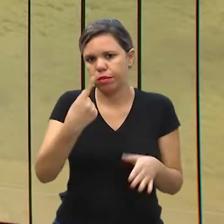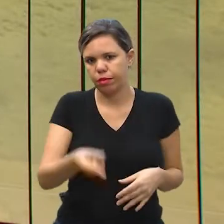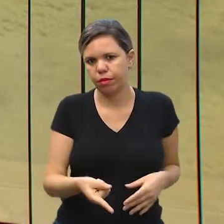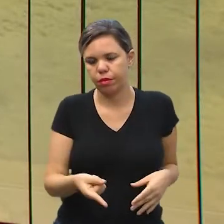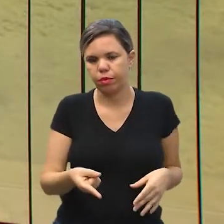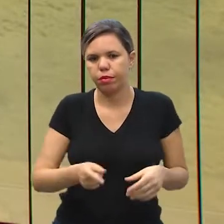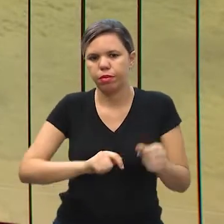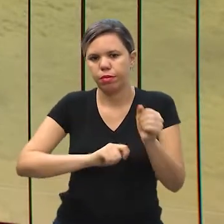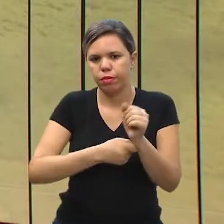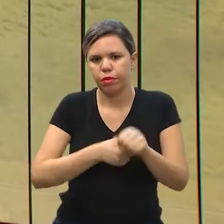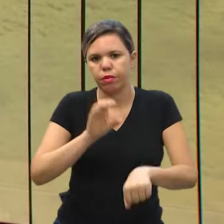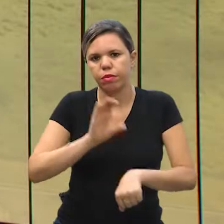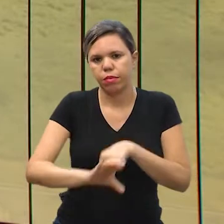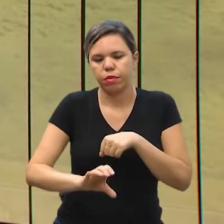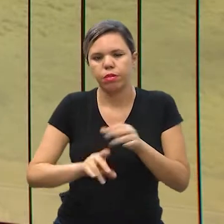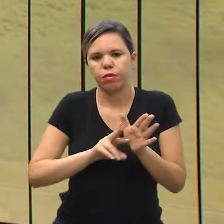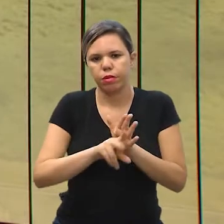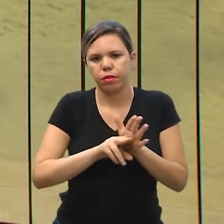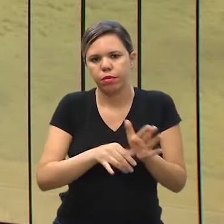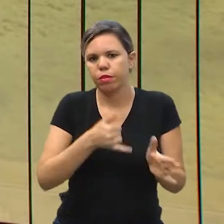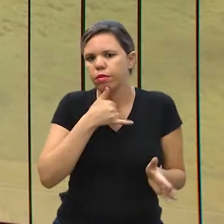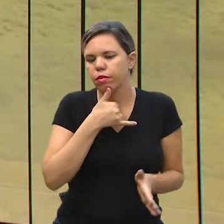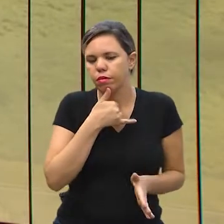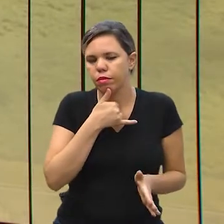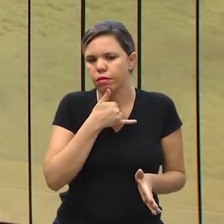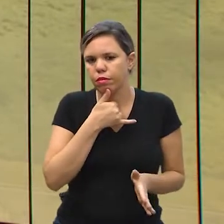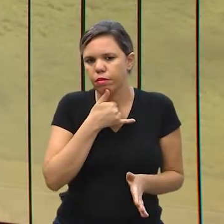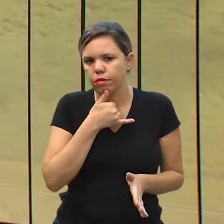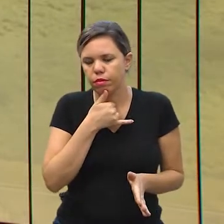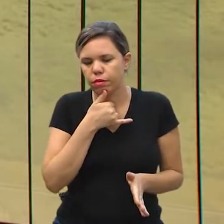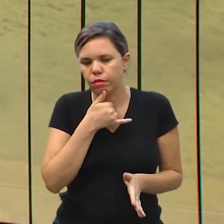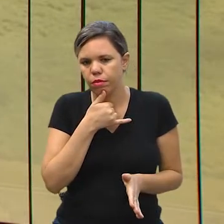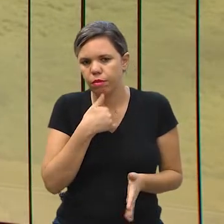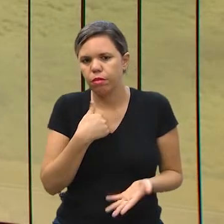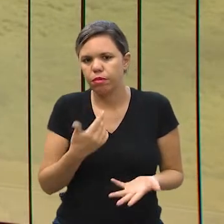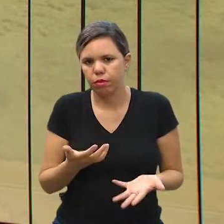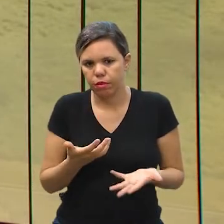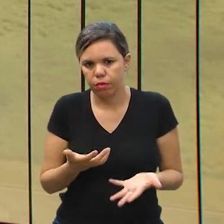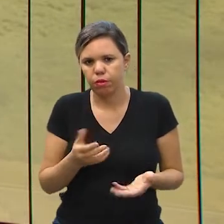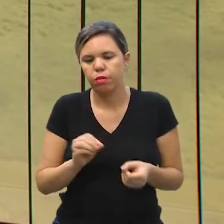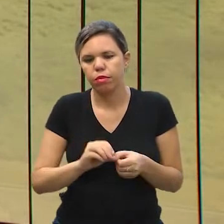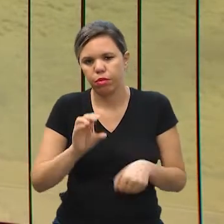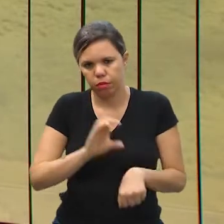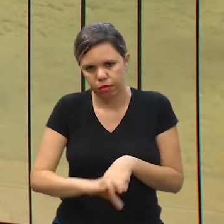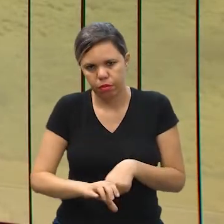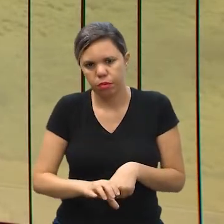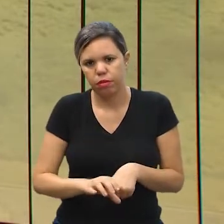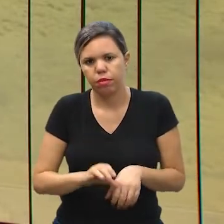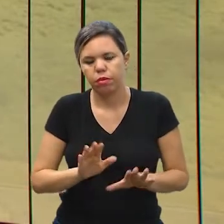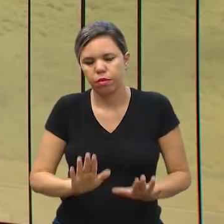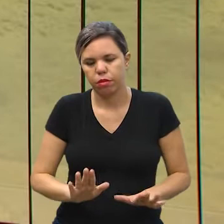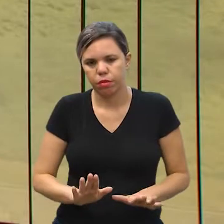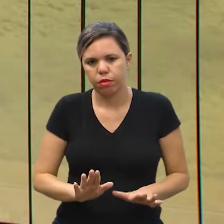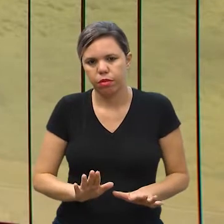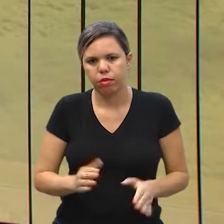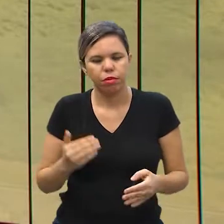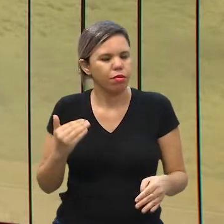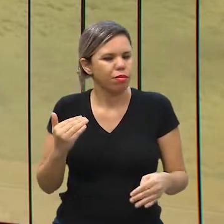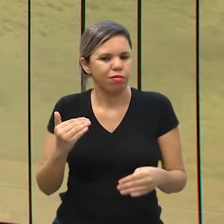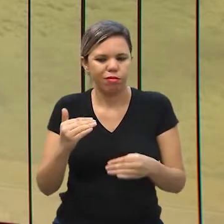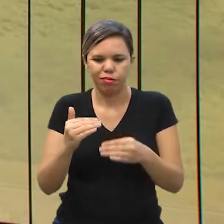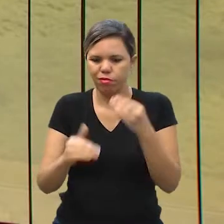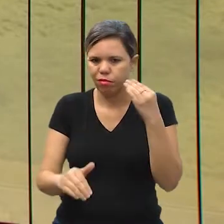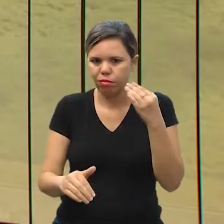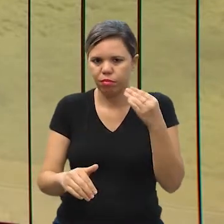depois tranquei o curso de biologia Infelizmente era uma eu queria fazer o curso de biologia mas era